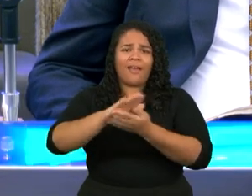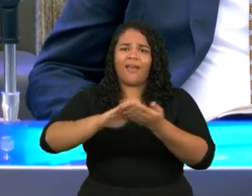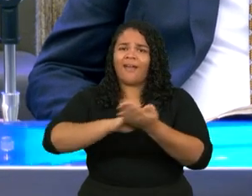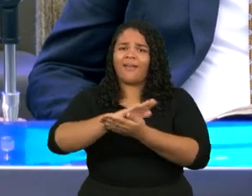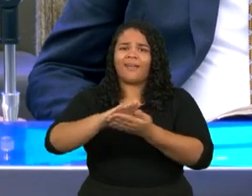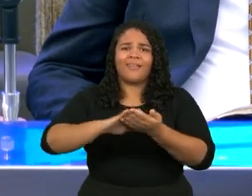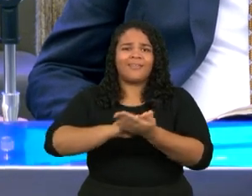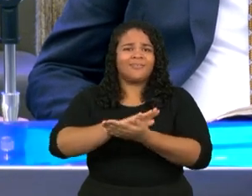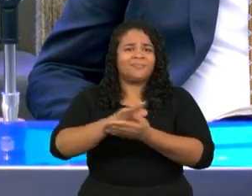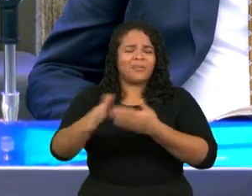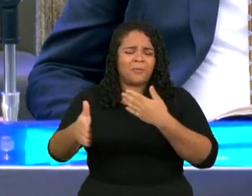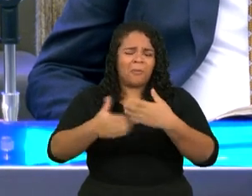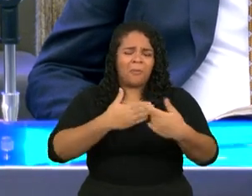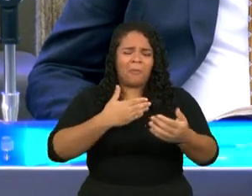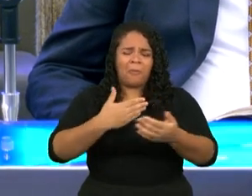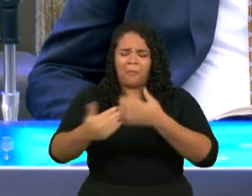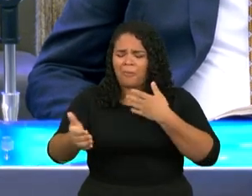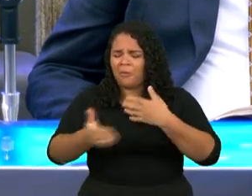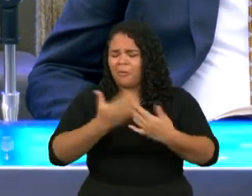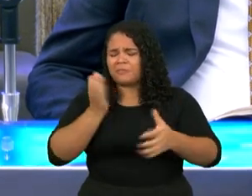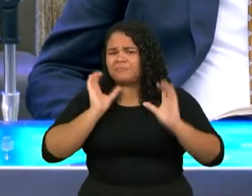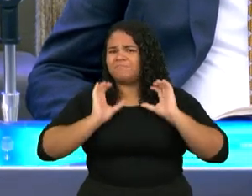de todo jeito